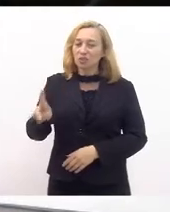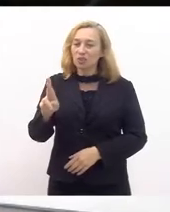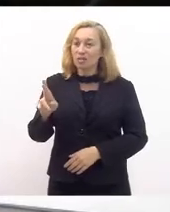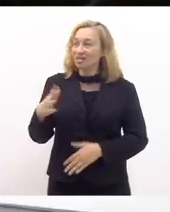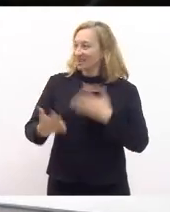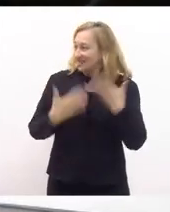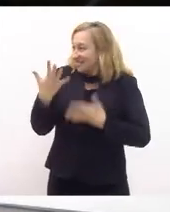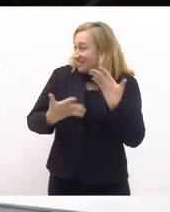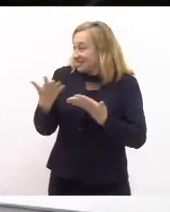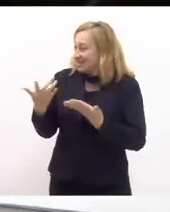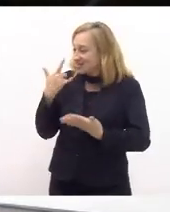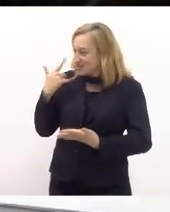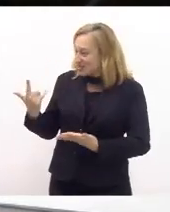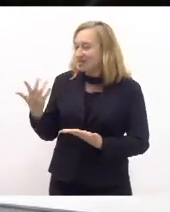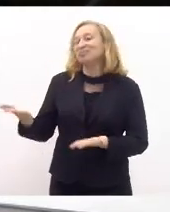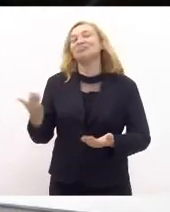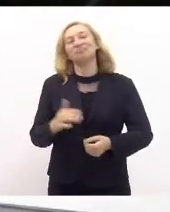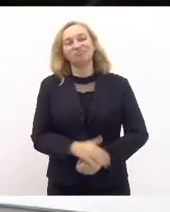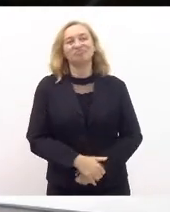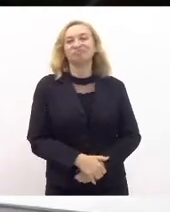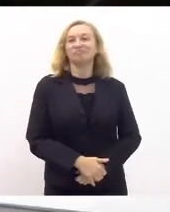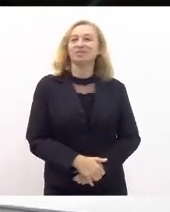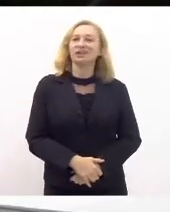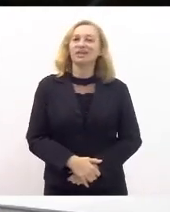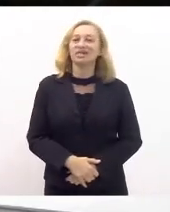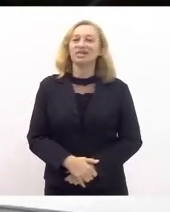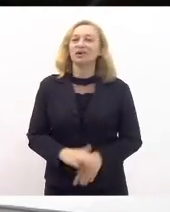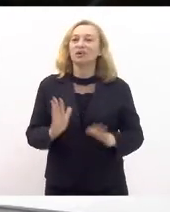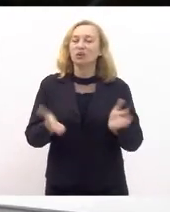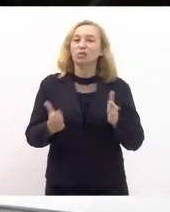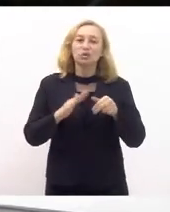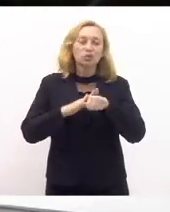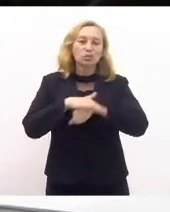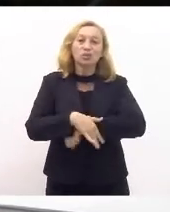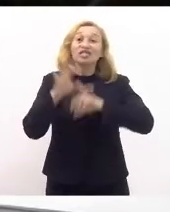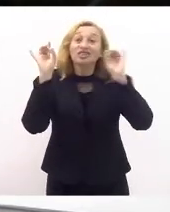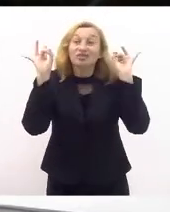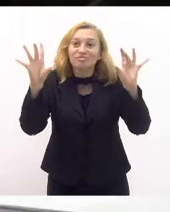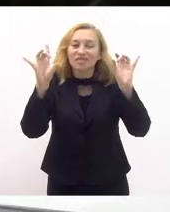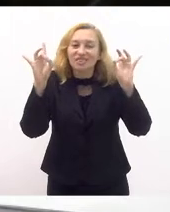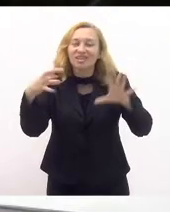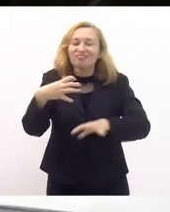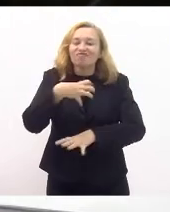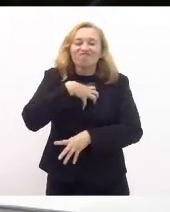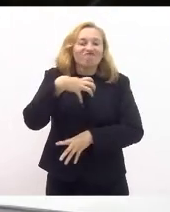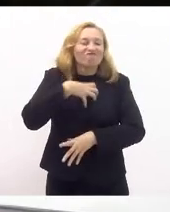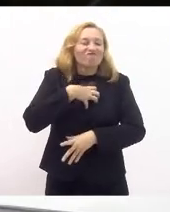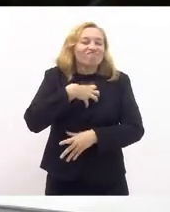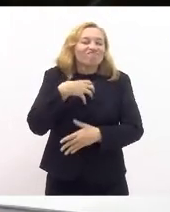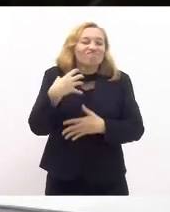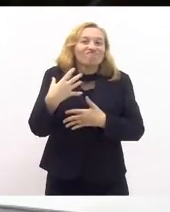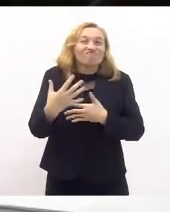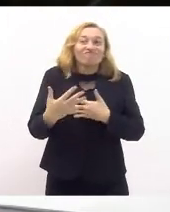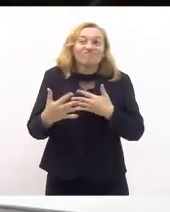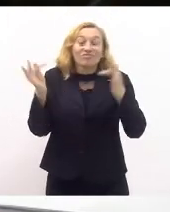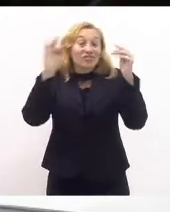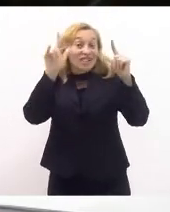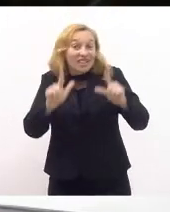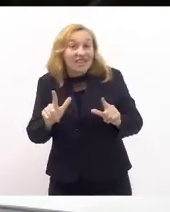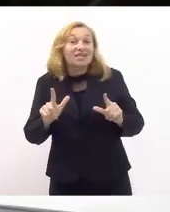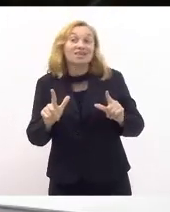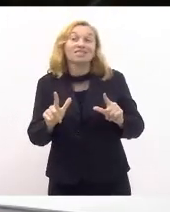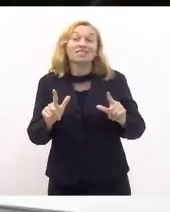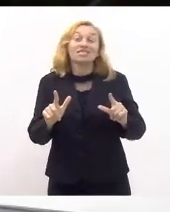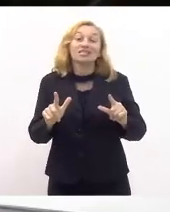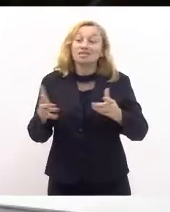prazer tê-lo conosco. Hoje é uma noite especial, eu me sinto muito honrado, Rosenberg, me senti muito